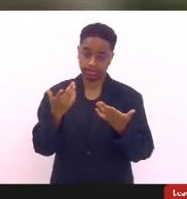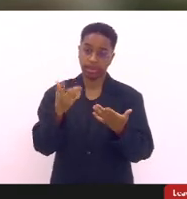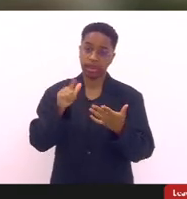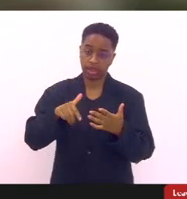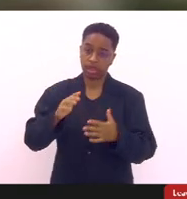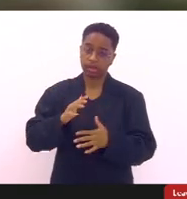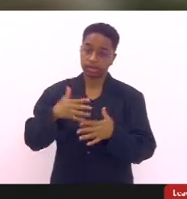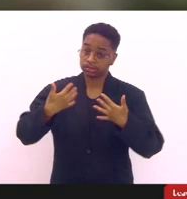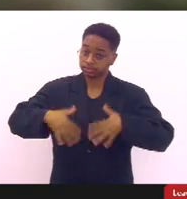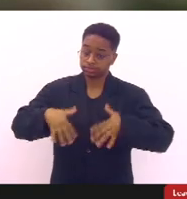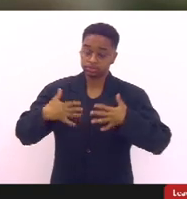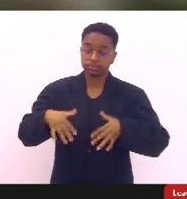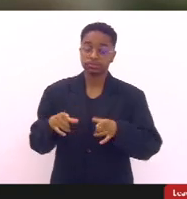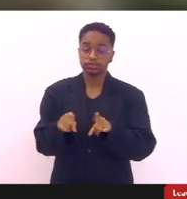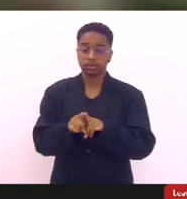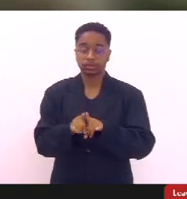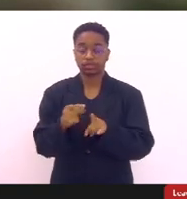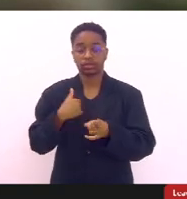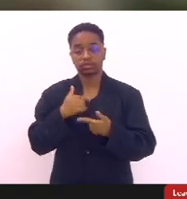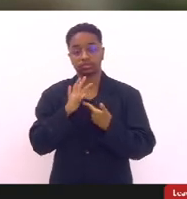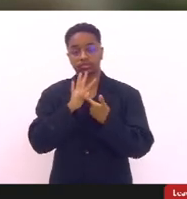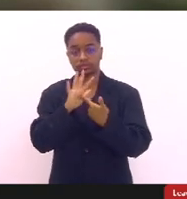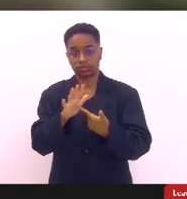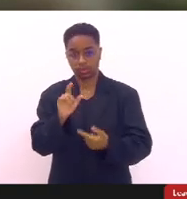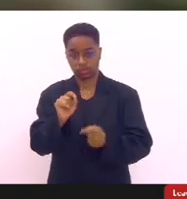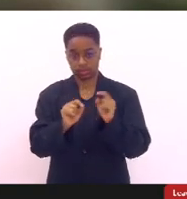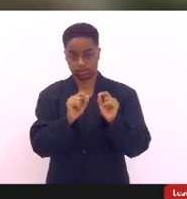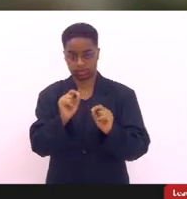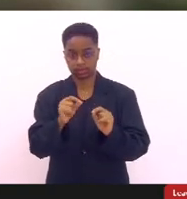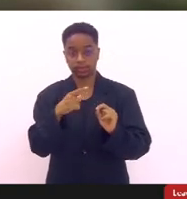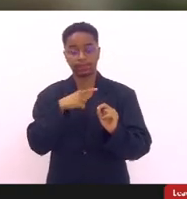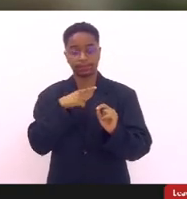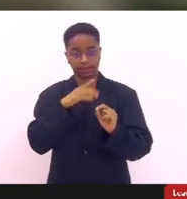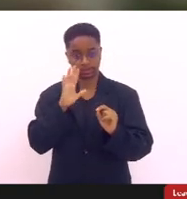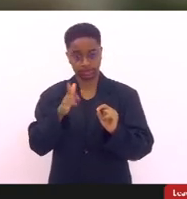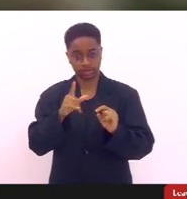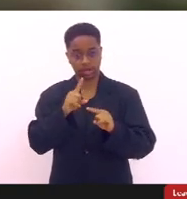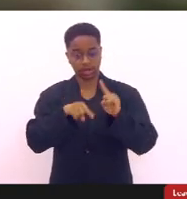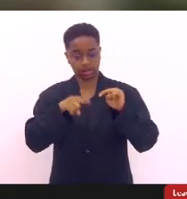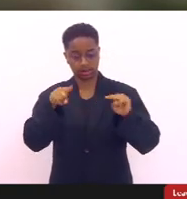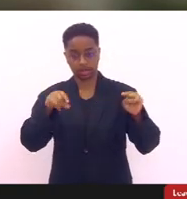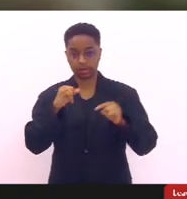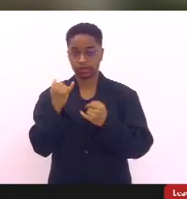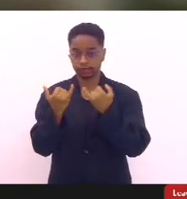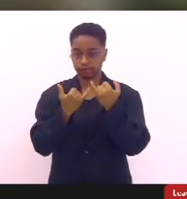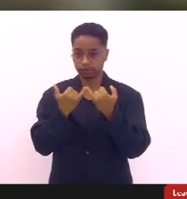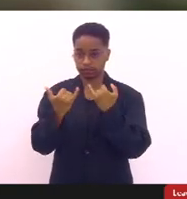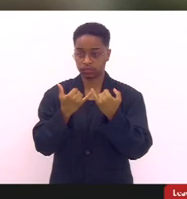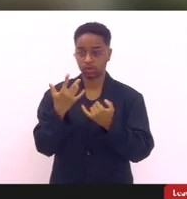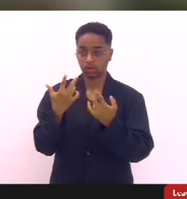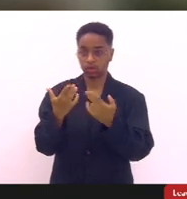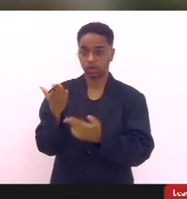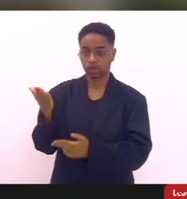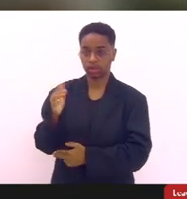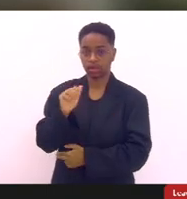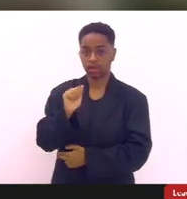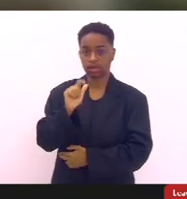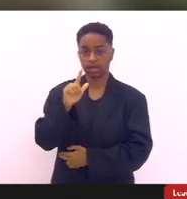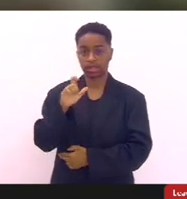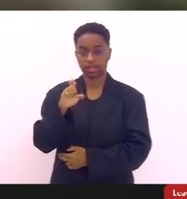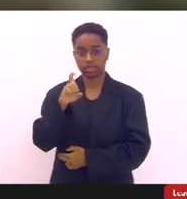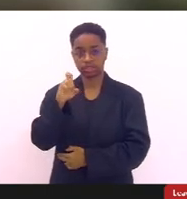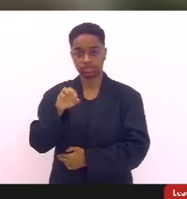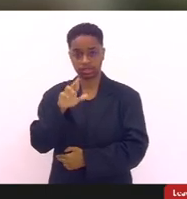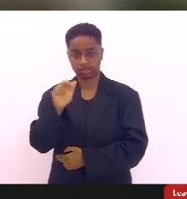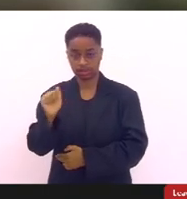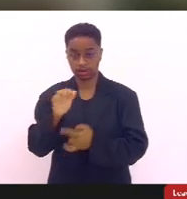quero ressaltar que, se temos os índices que a doutora Alexandra apresentou,